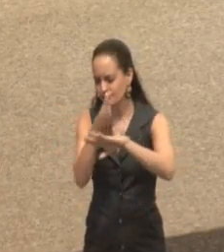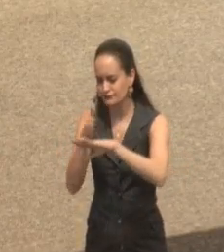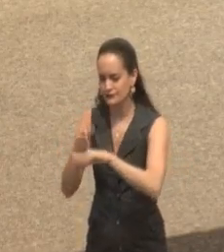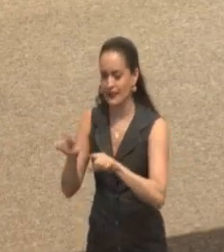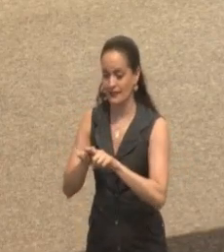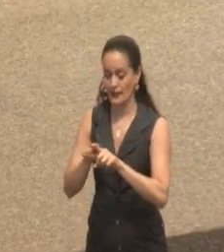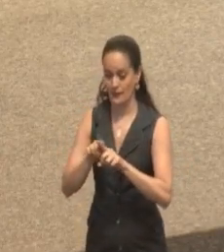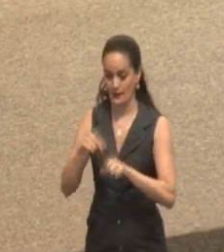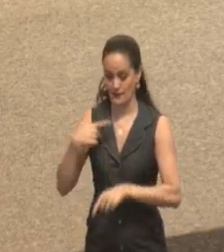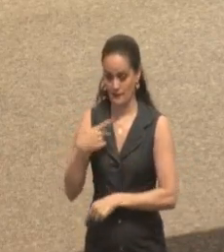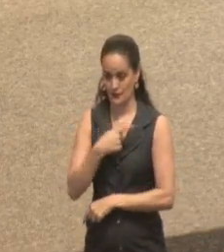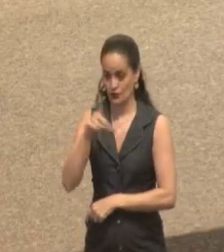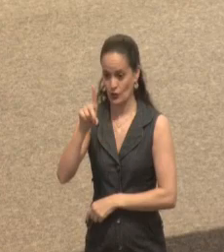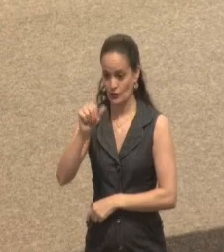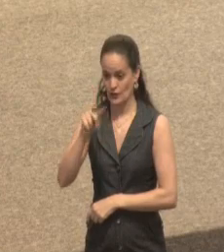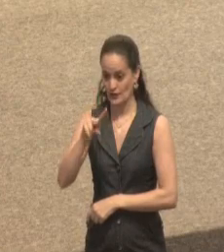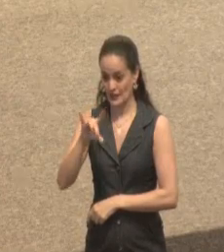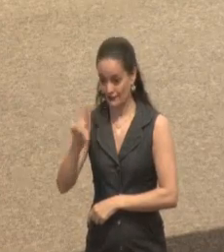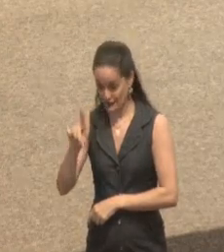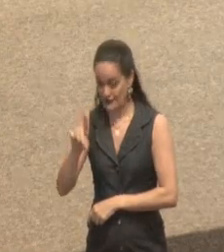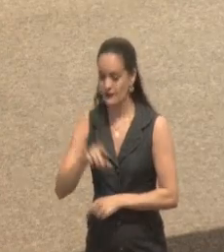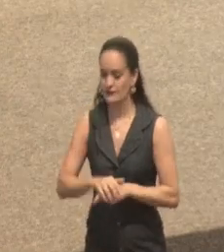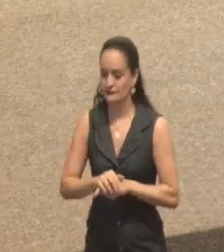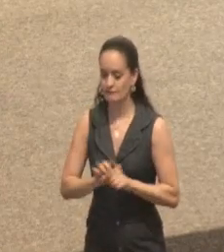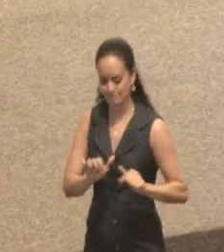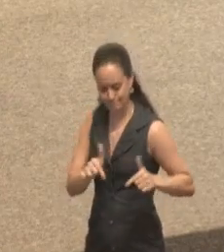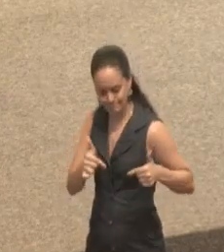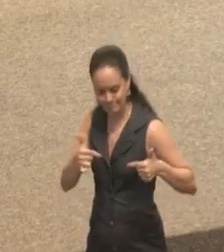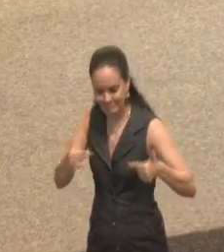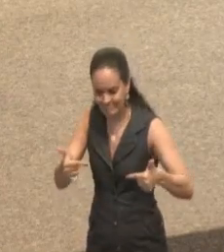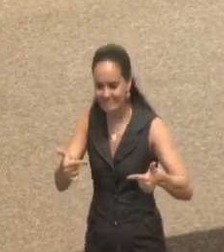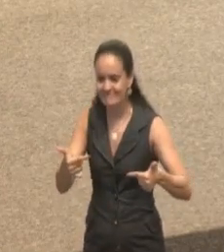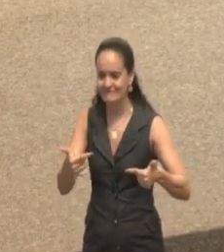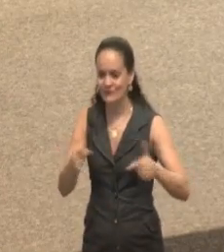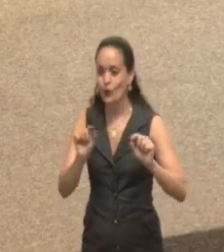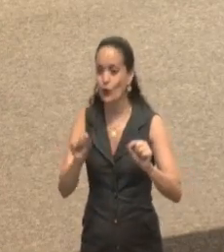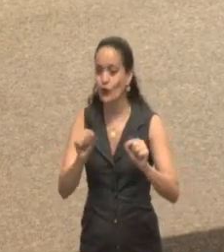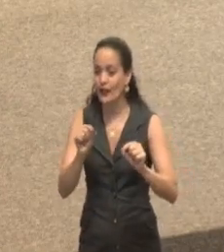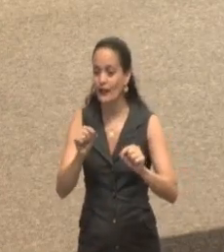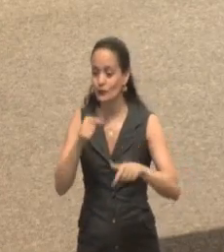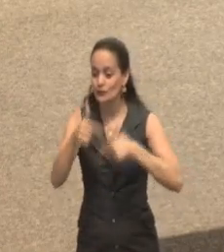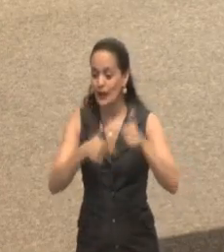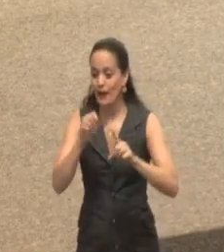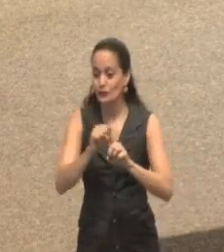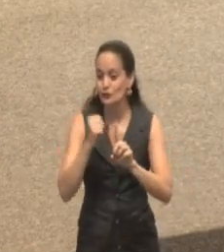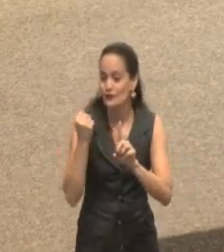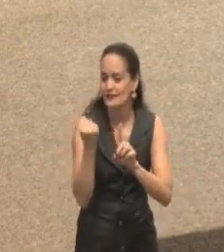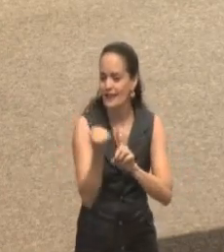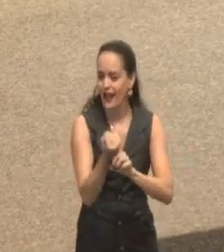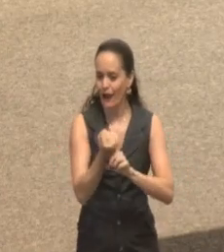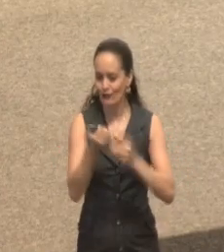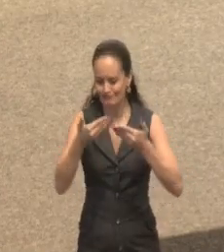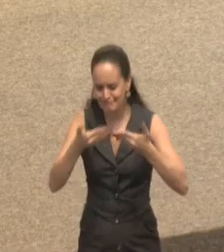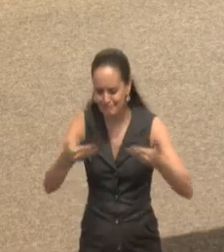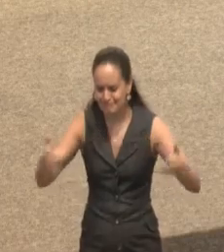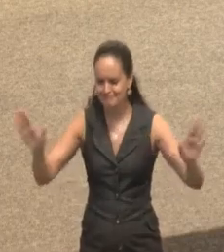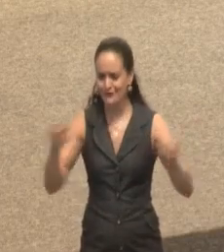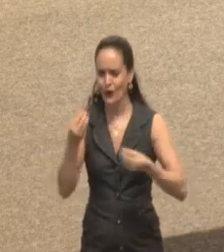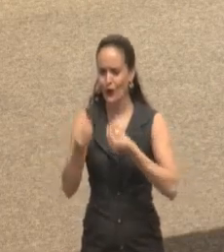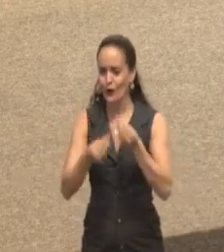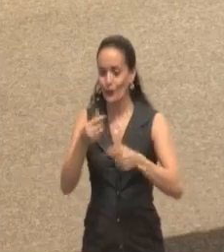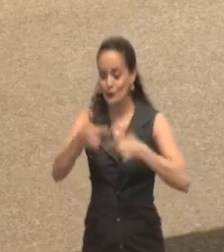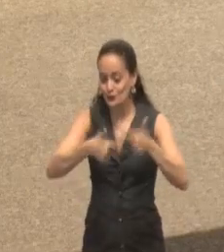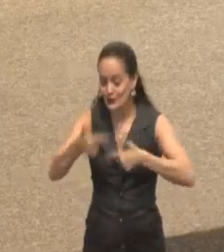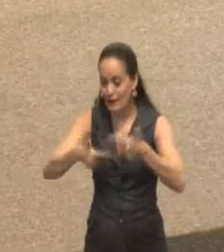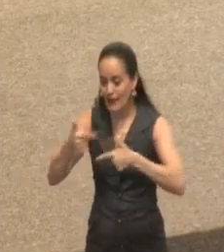Davi Gomes, que deu um grande impulso à obra missionária com ênfase na área social, ampliando nossa atuação nas